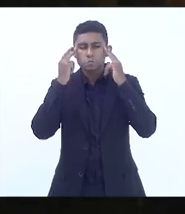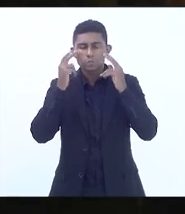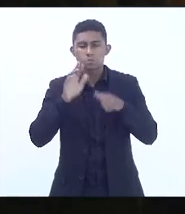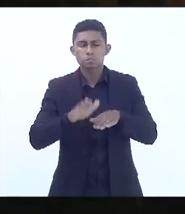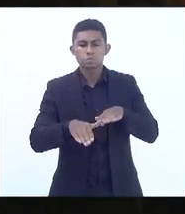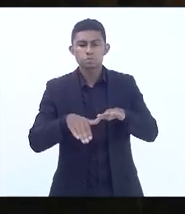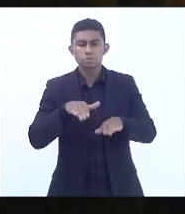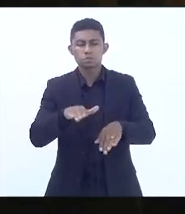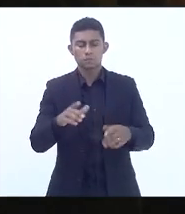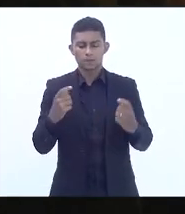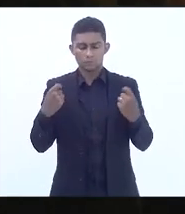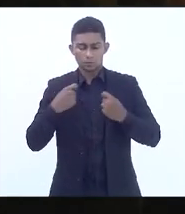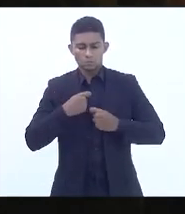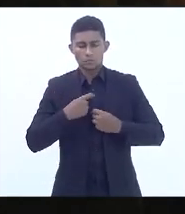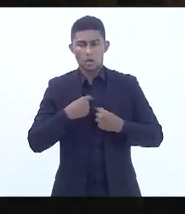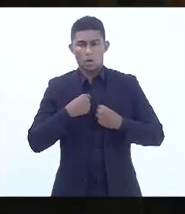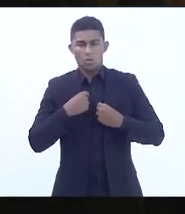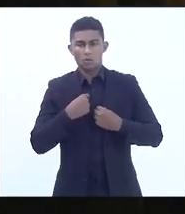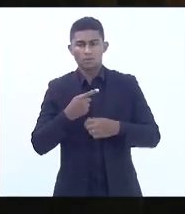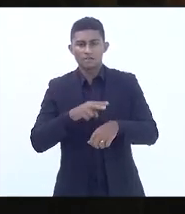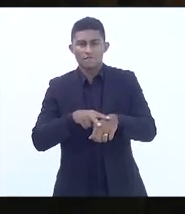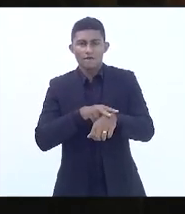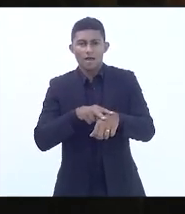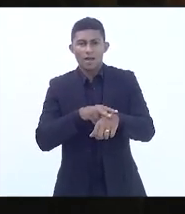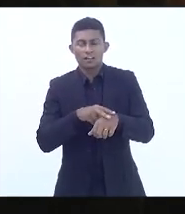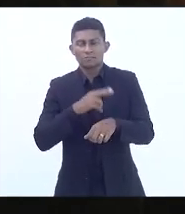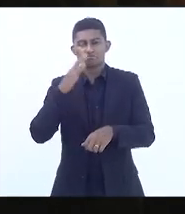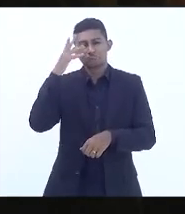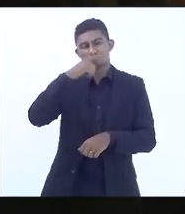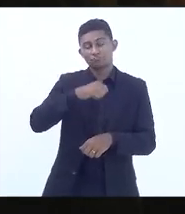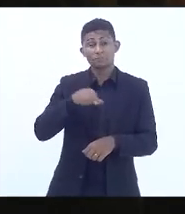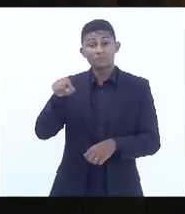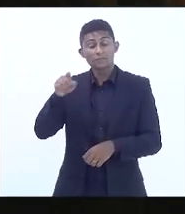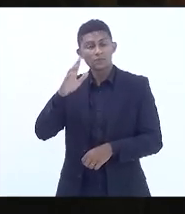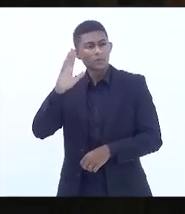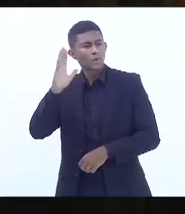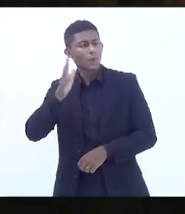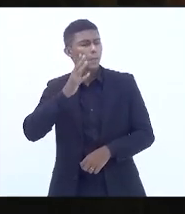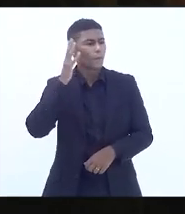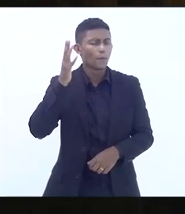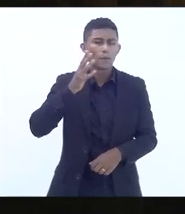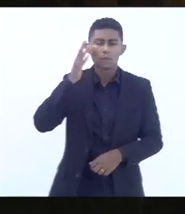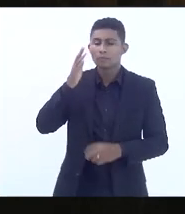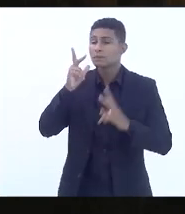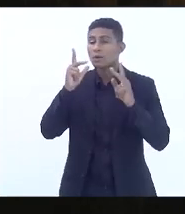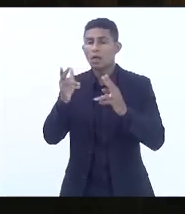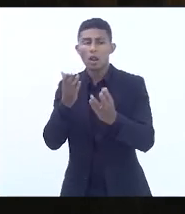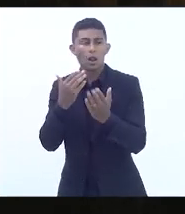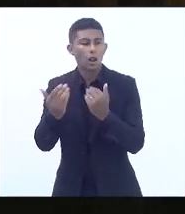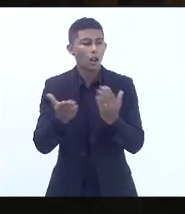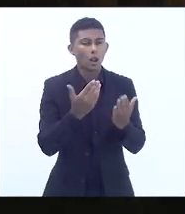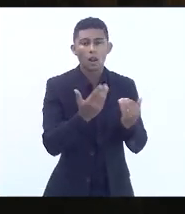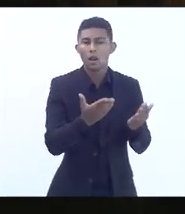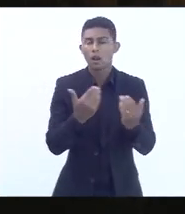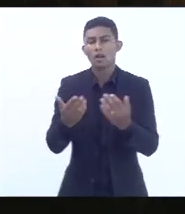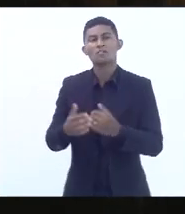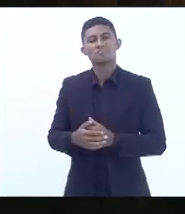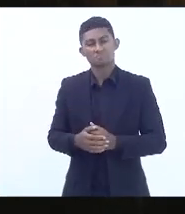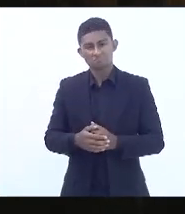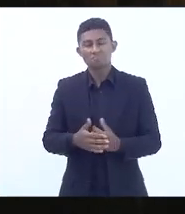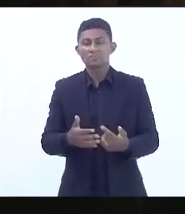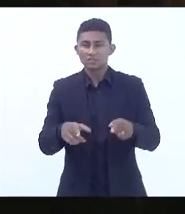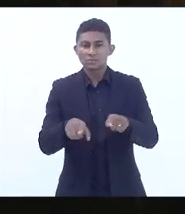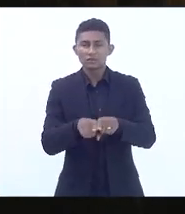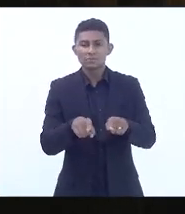lhe caía bem. O seu discurso teve a leveza de uma conversa e o rigor dos